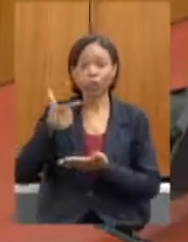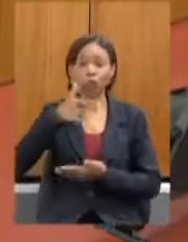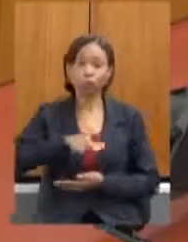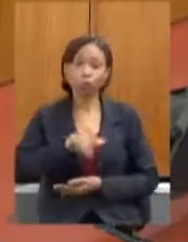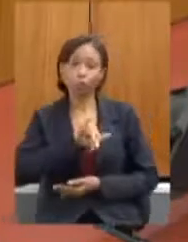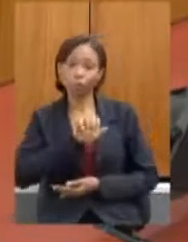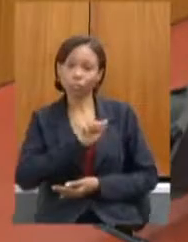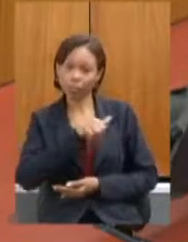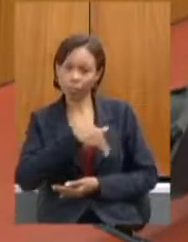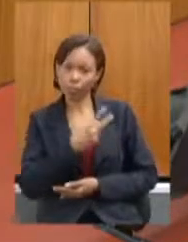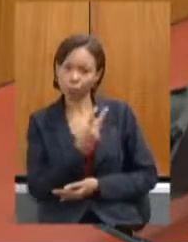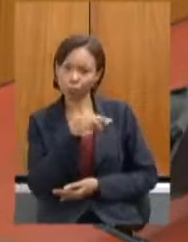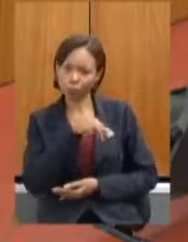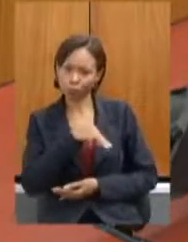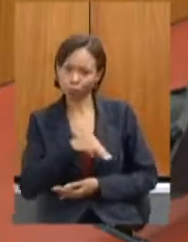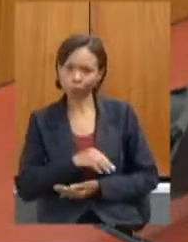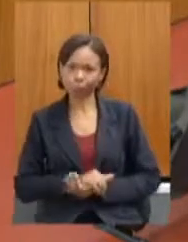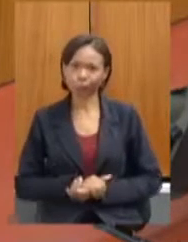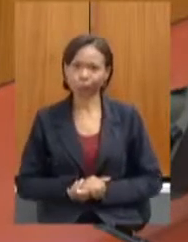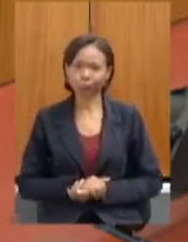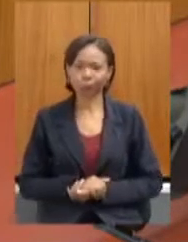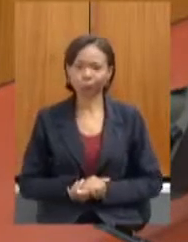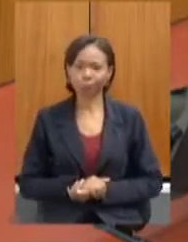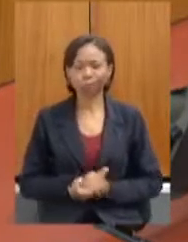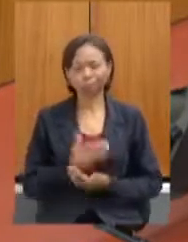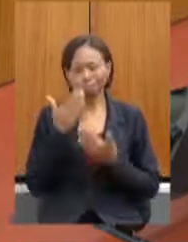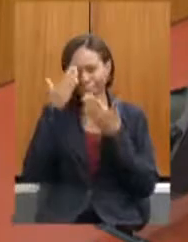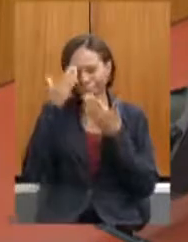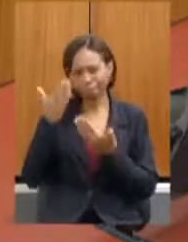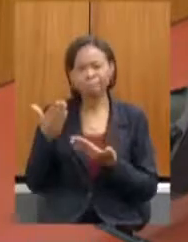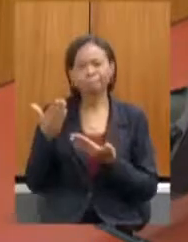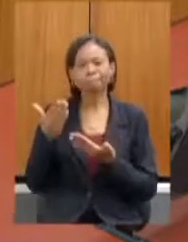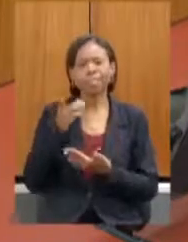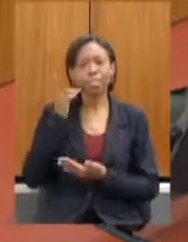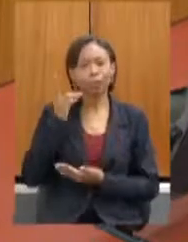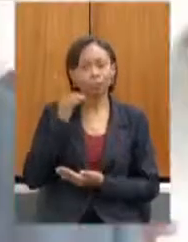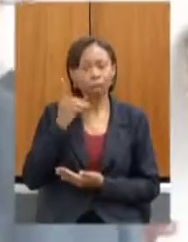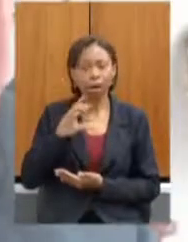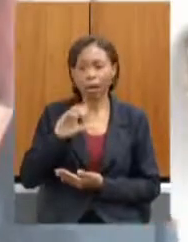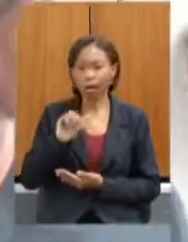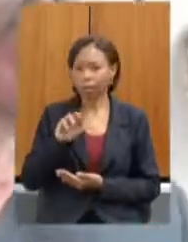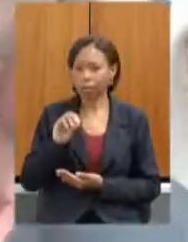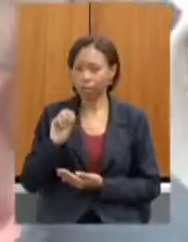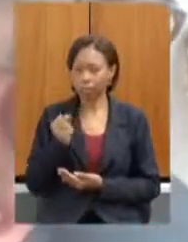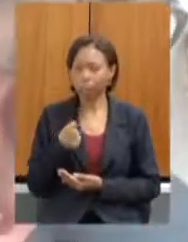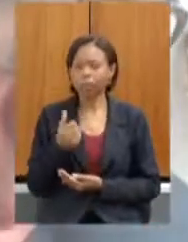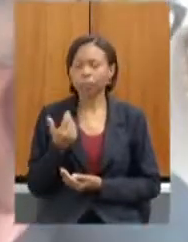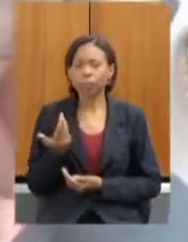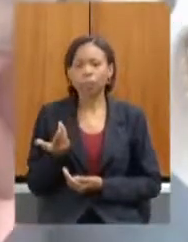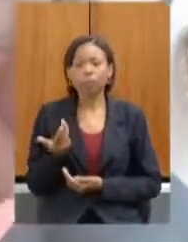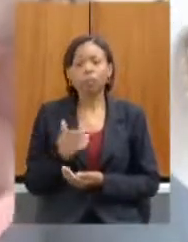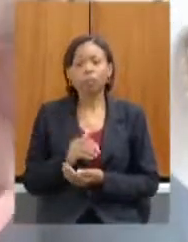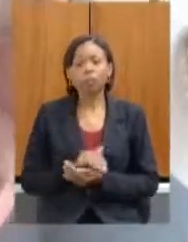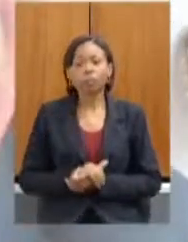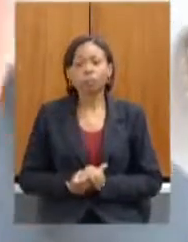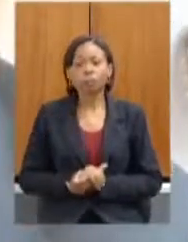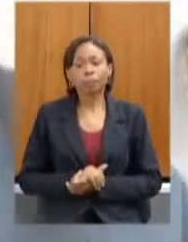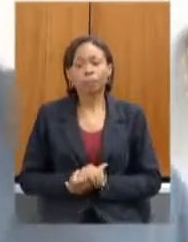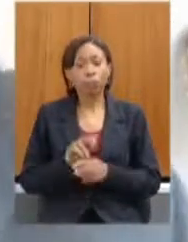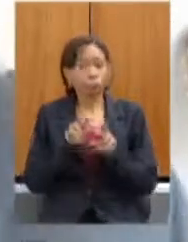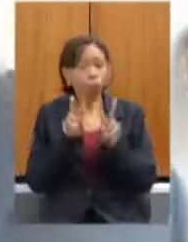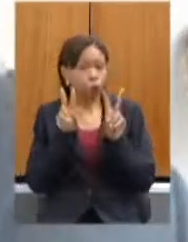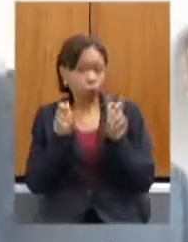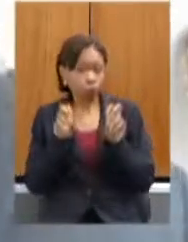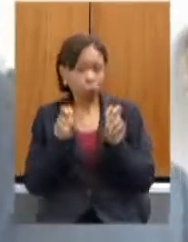Jean por mais 2 minutos hoje E aí muito obrigado deve estar do carro meta é em